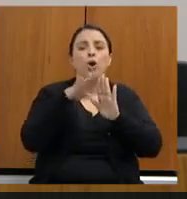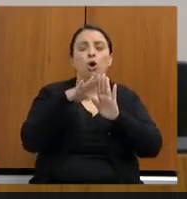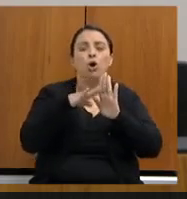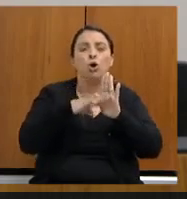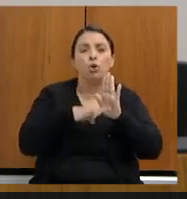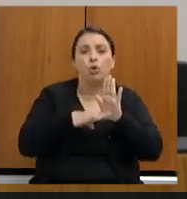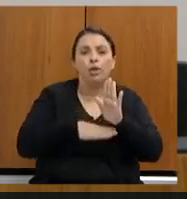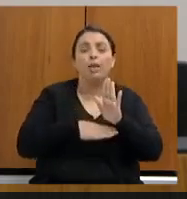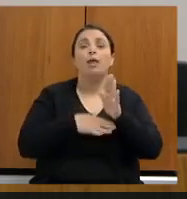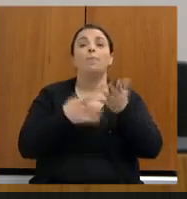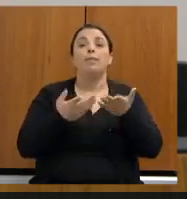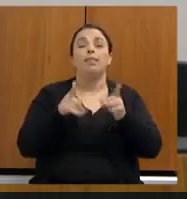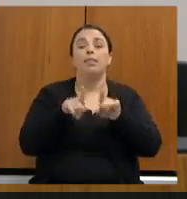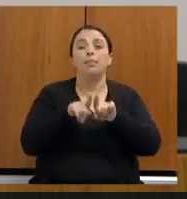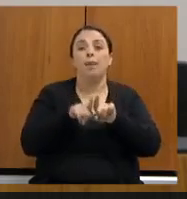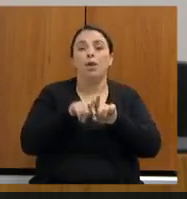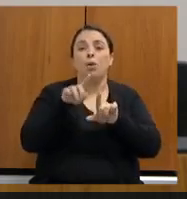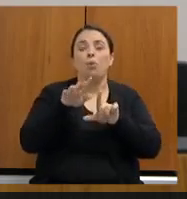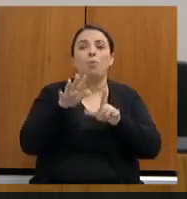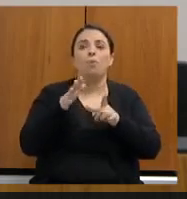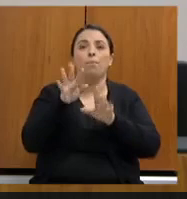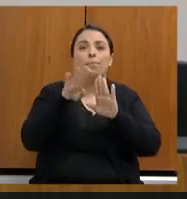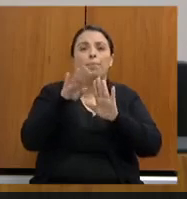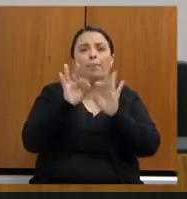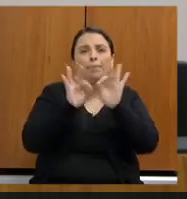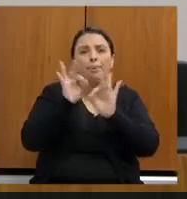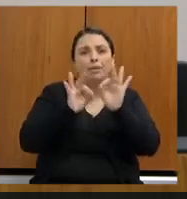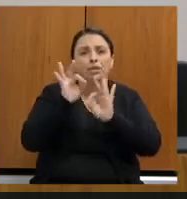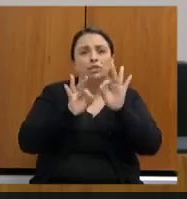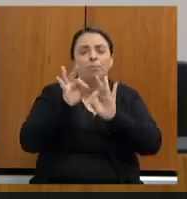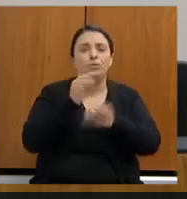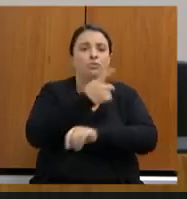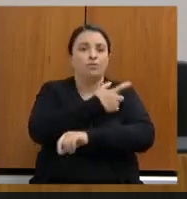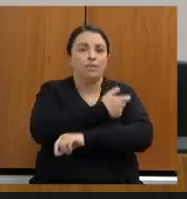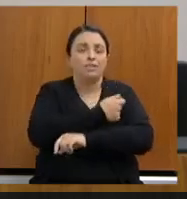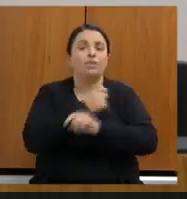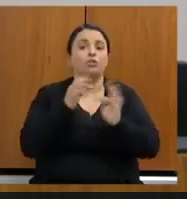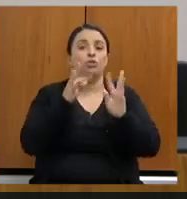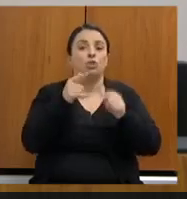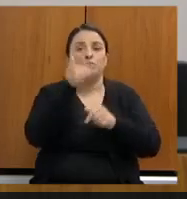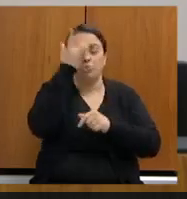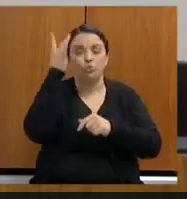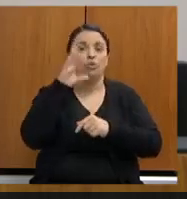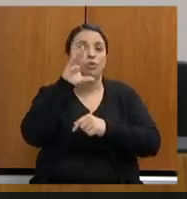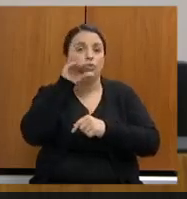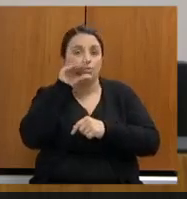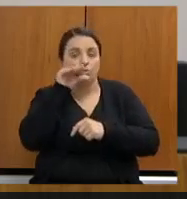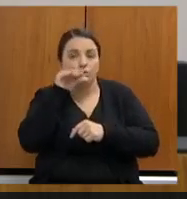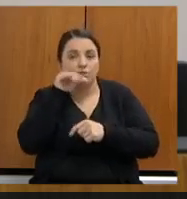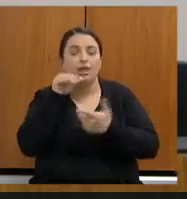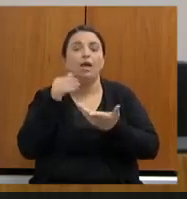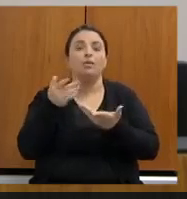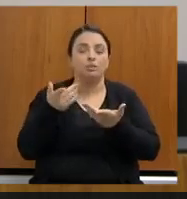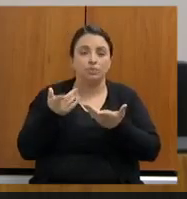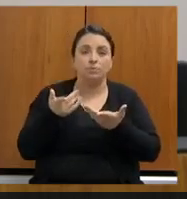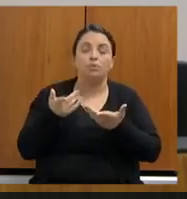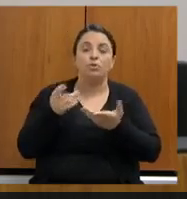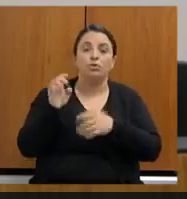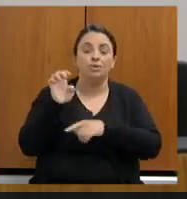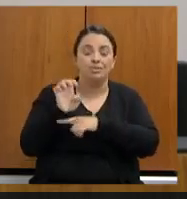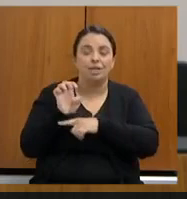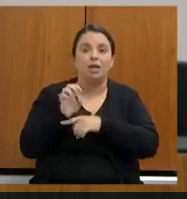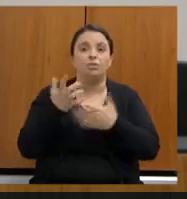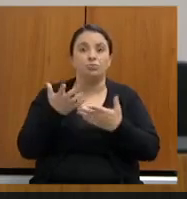ampliação da vacinação contra ocorrido os servidores da Corporação especialmente no interior do Estado é uma preocupação da Ampliação